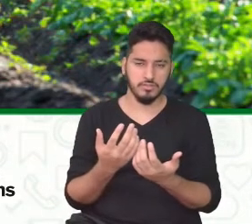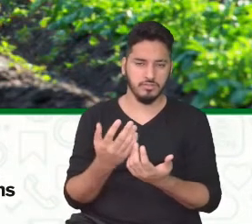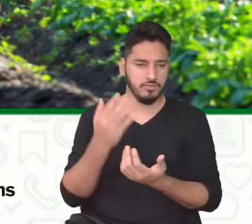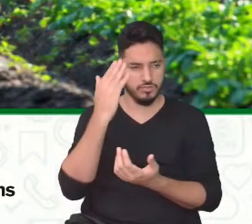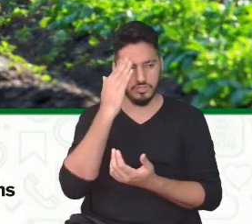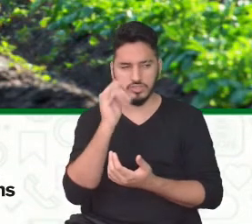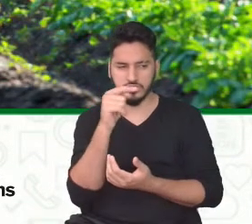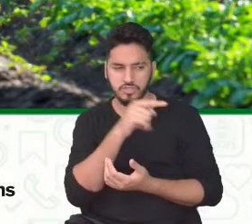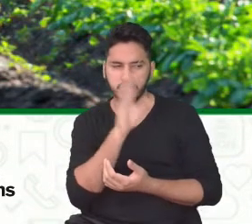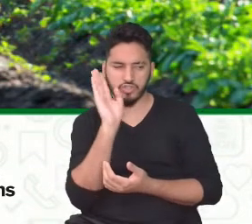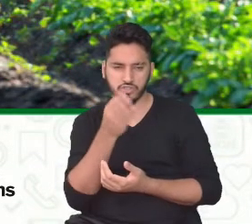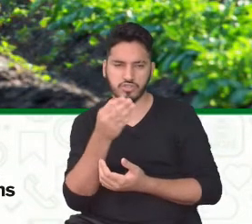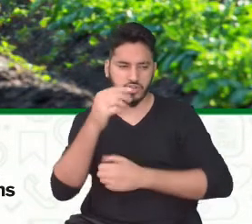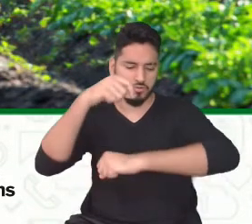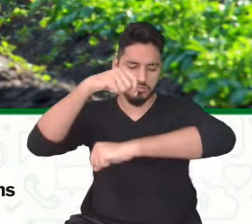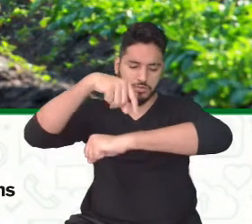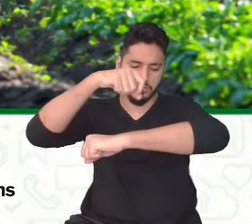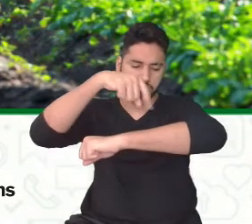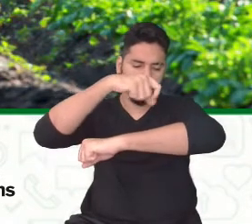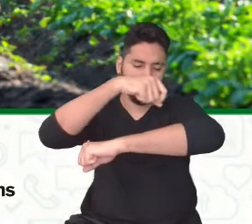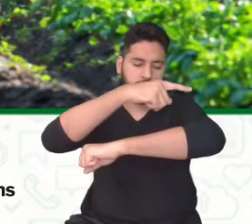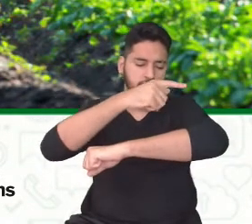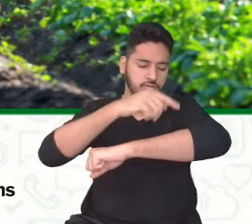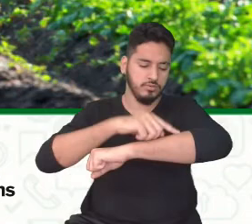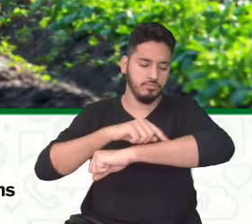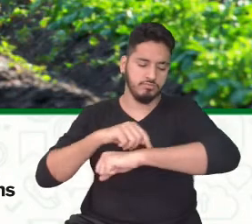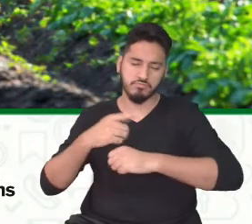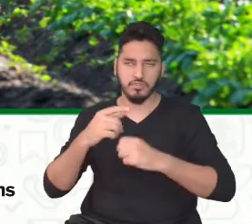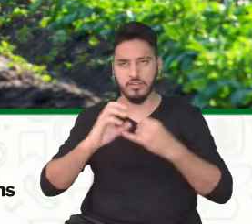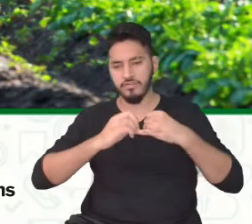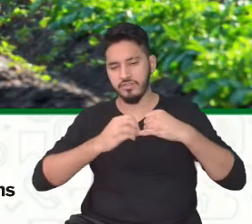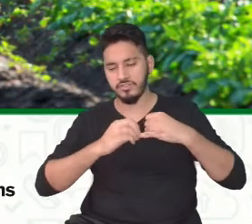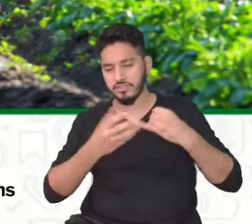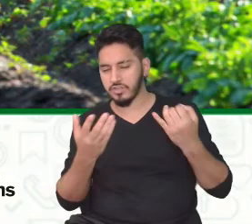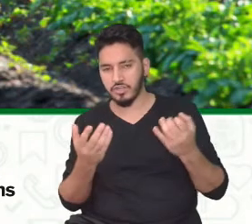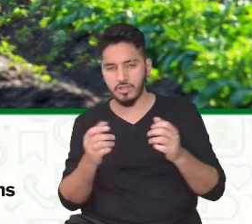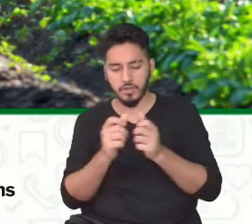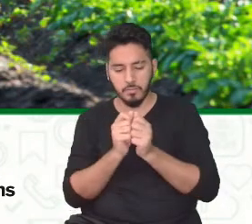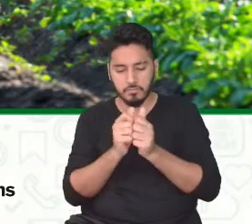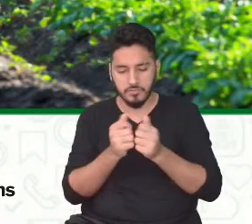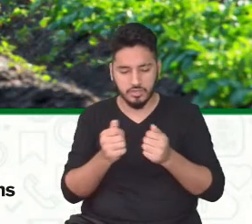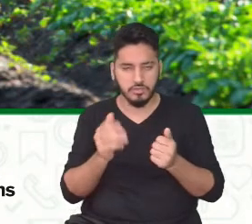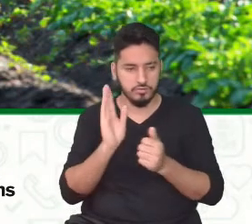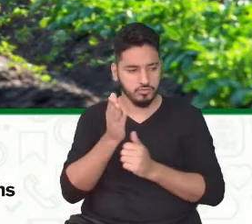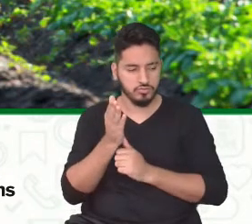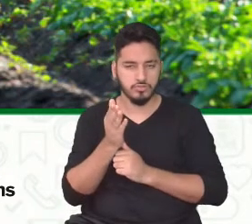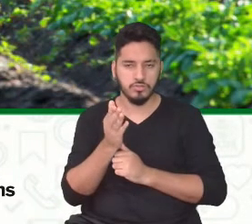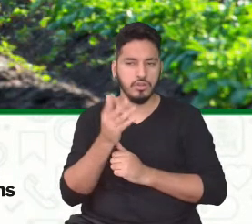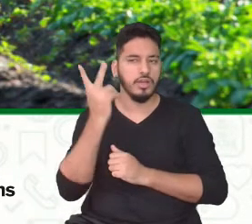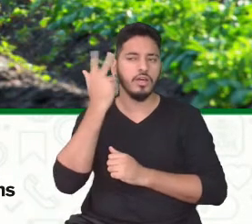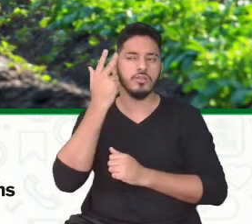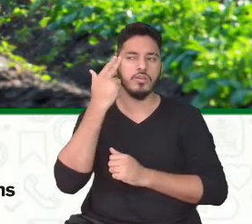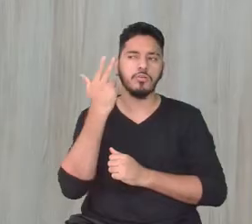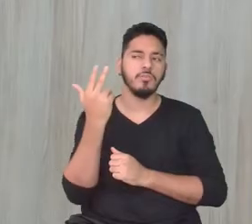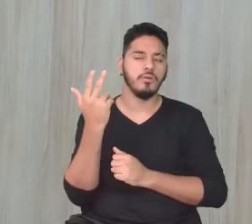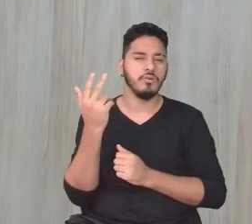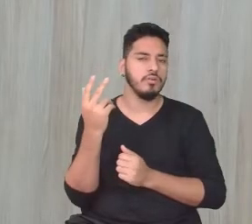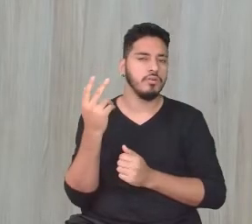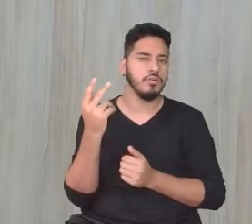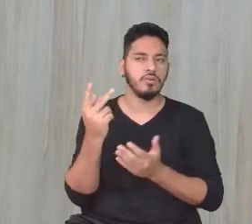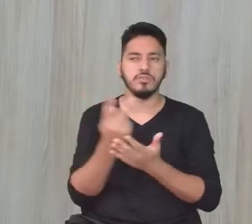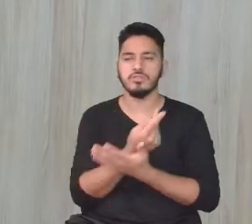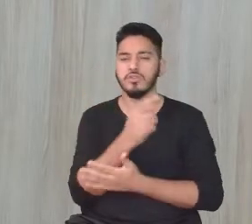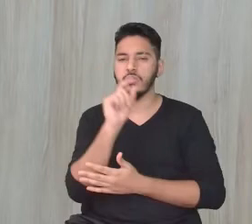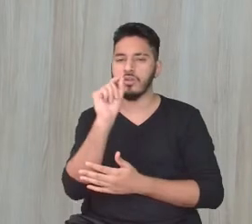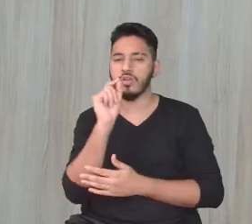se o senhor já chegou a planta alguma coisa né Eu gosto de falar e não outra coisa pronto já era como apareceu vez em